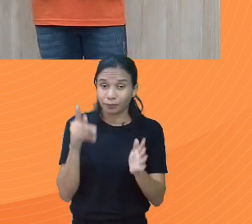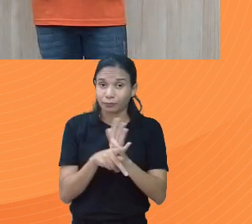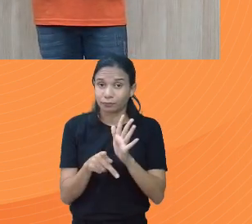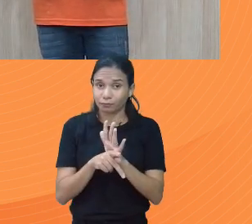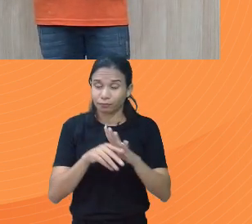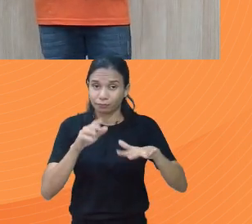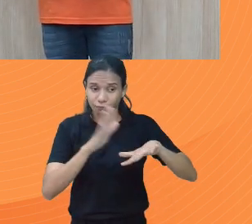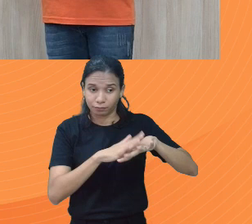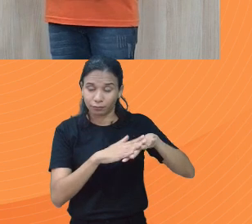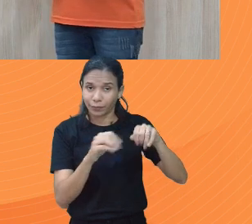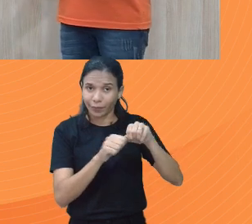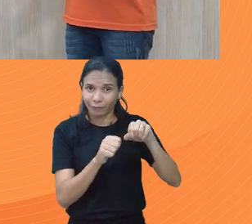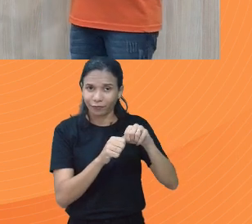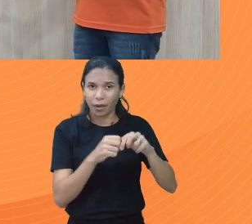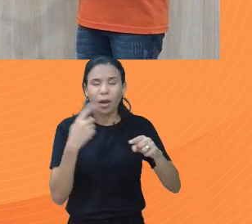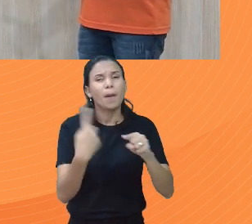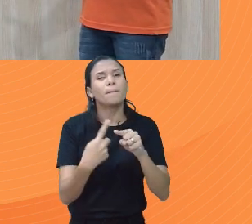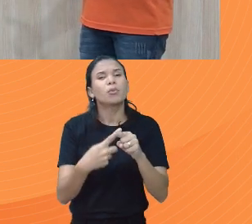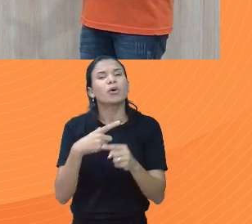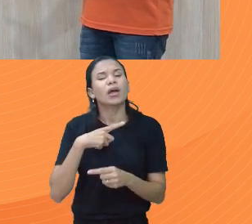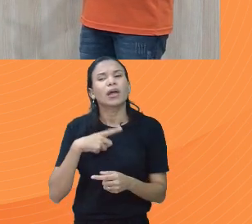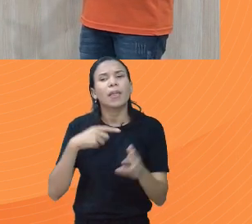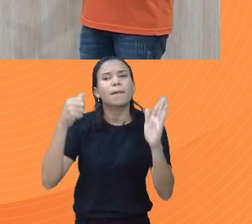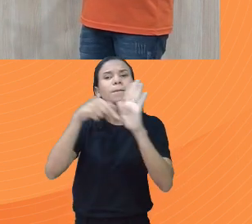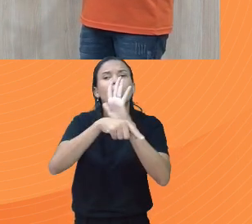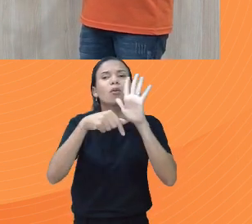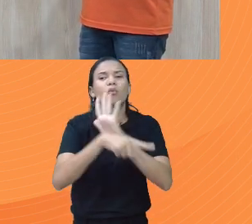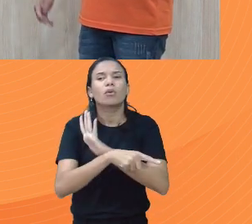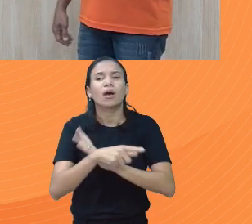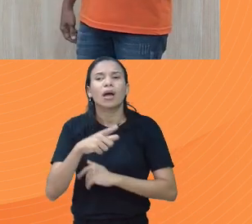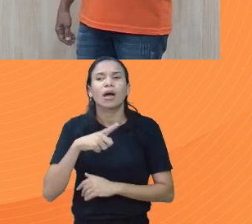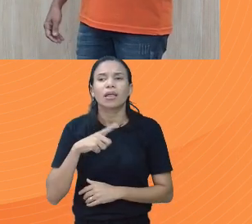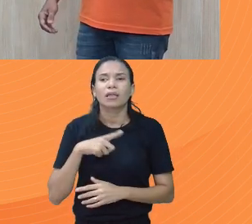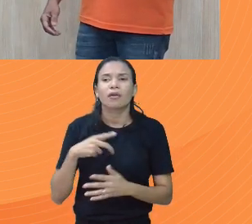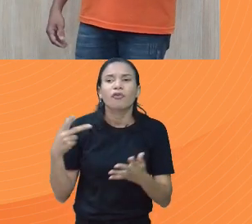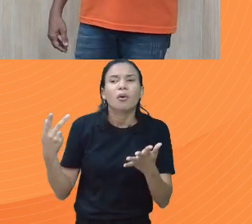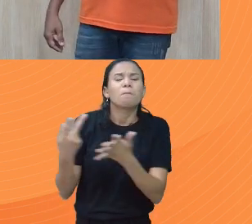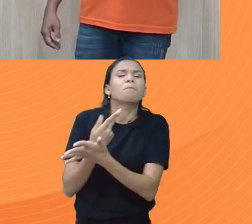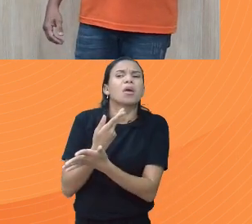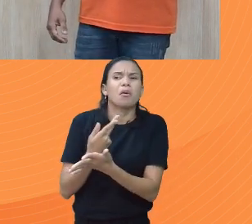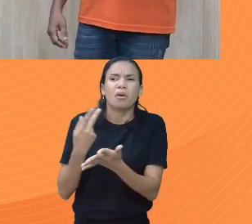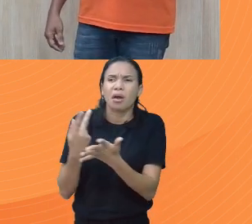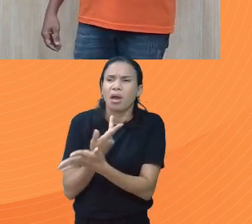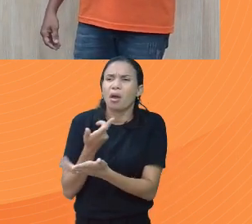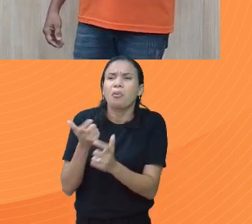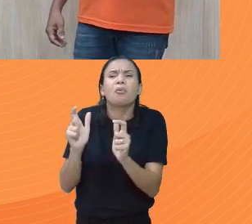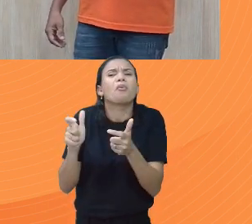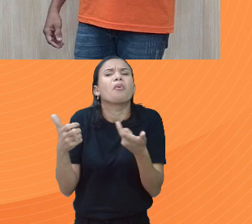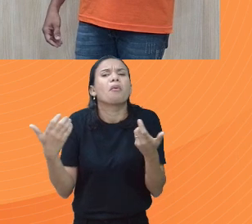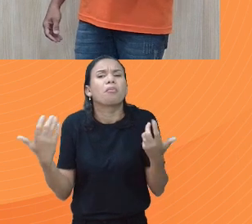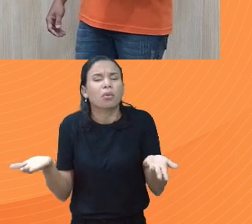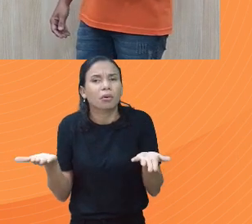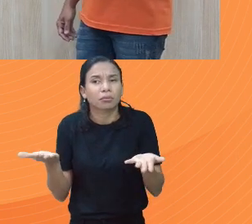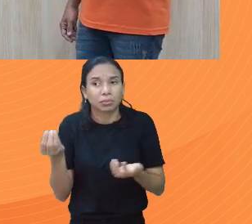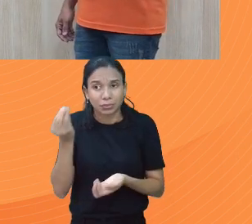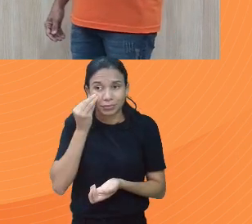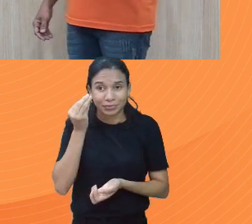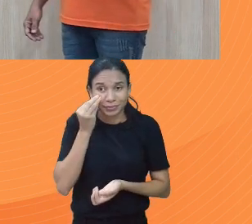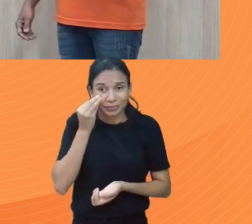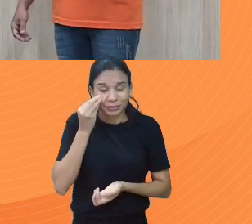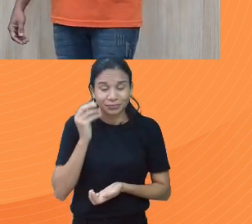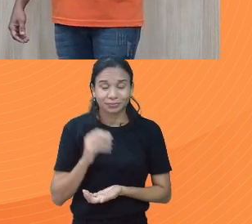que Gilda fez, porque pelo que a questão diz, que teve algum erro em alguma dessas colunas. Vamos